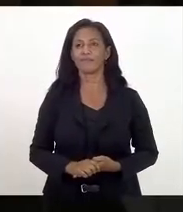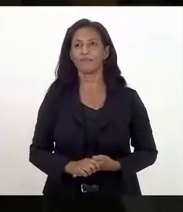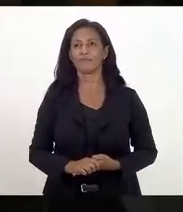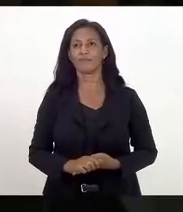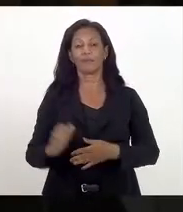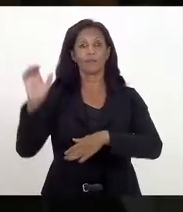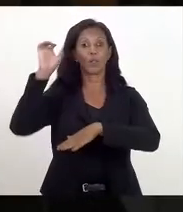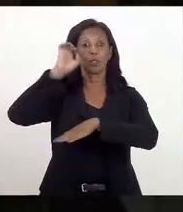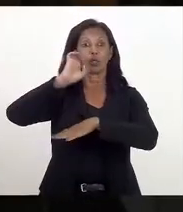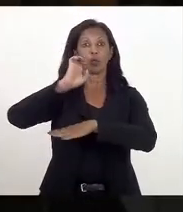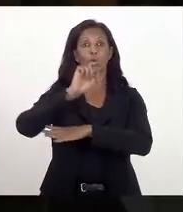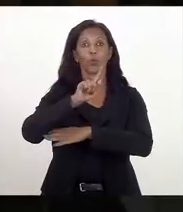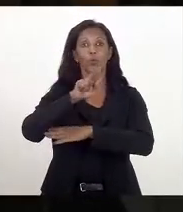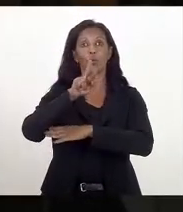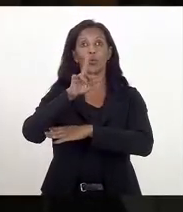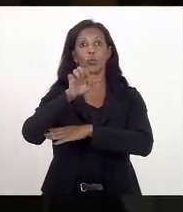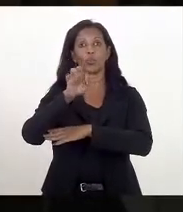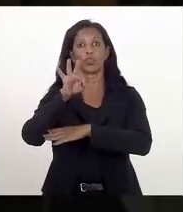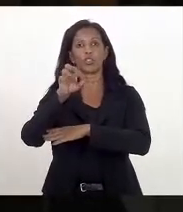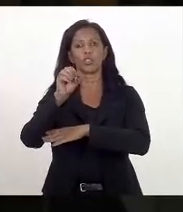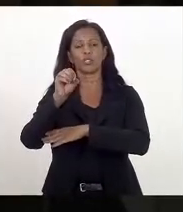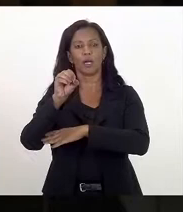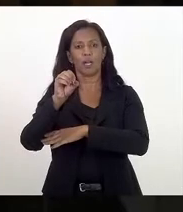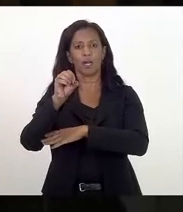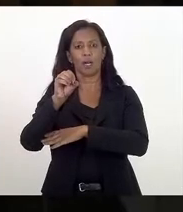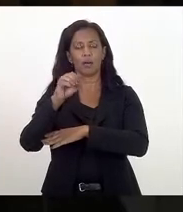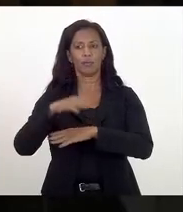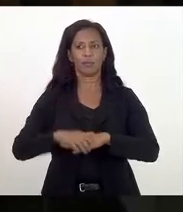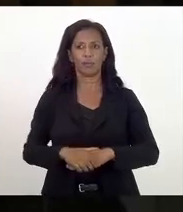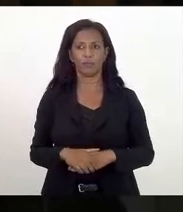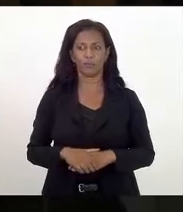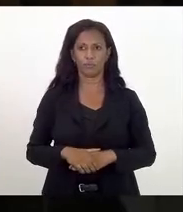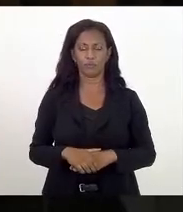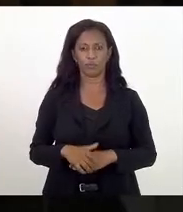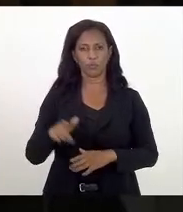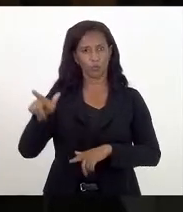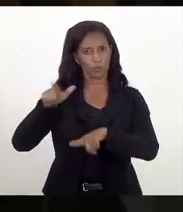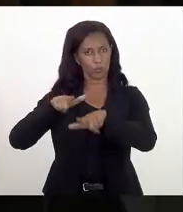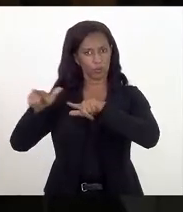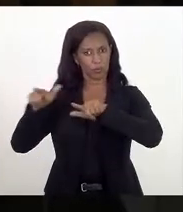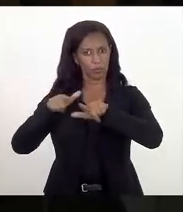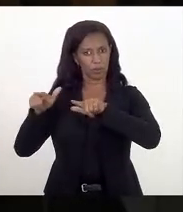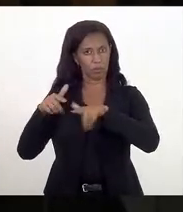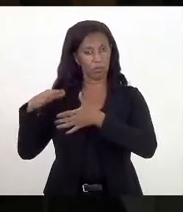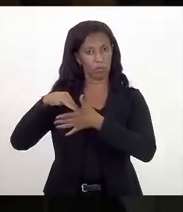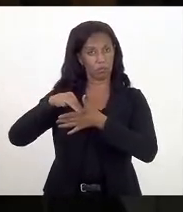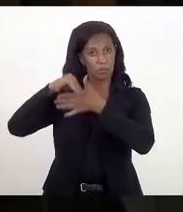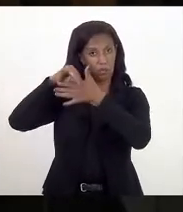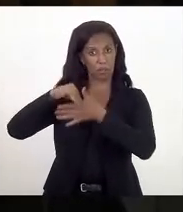Gustavo Belmonte, que preside a entidade representativa desses servidores e servidoras,